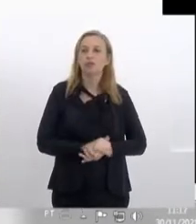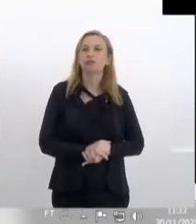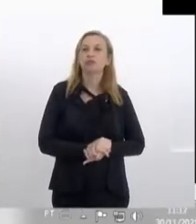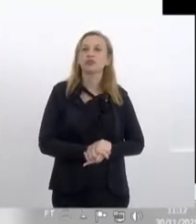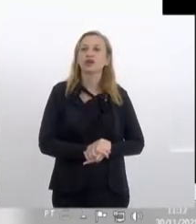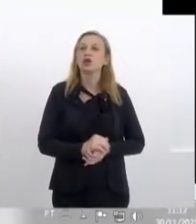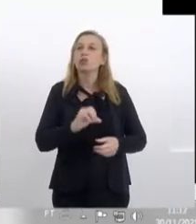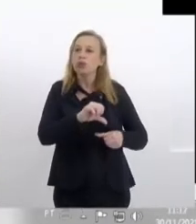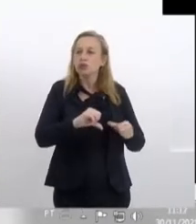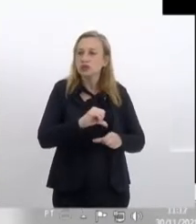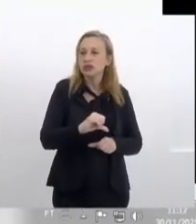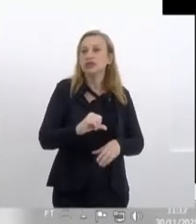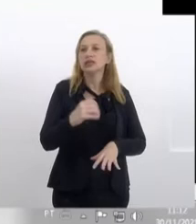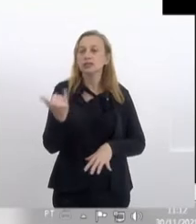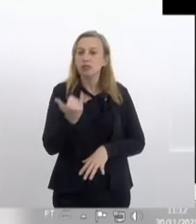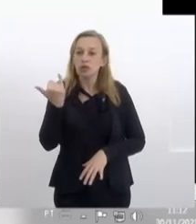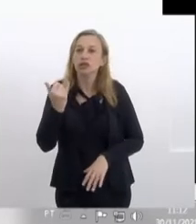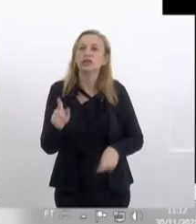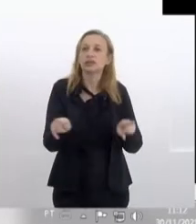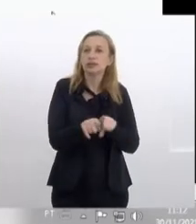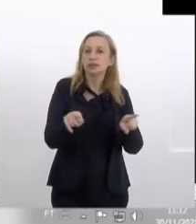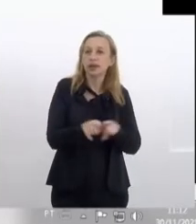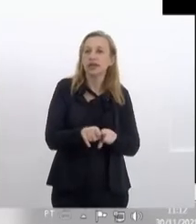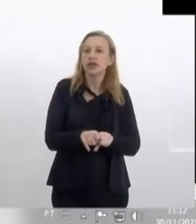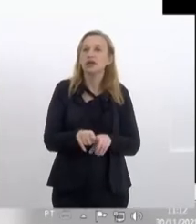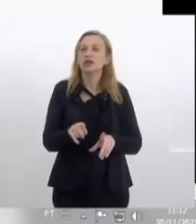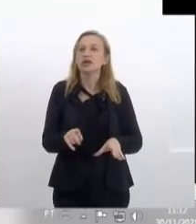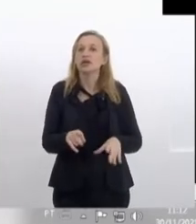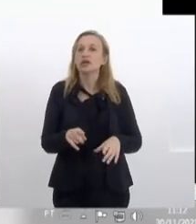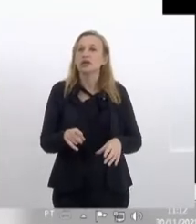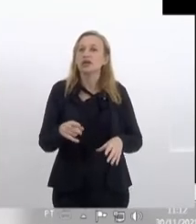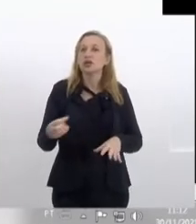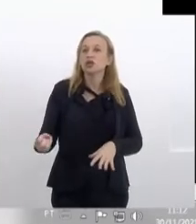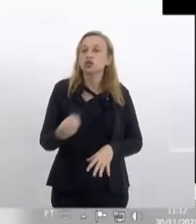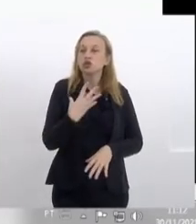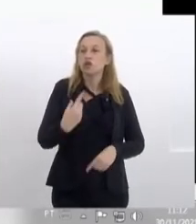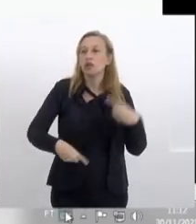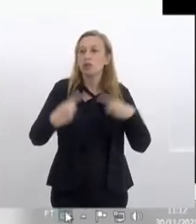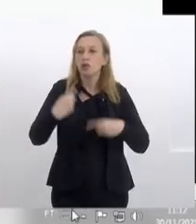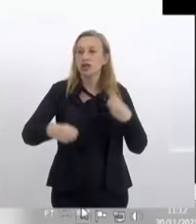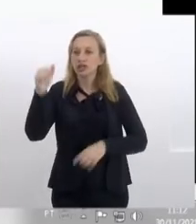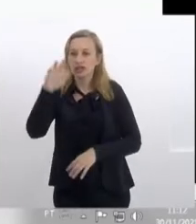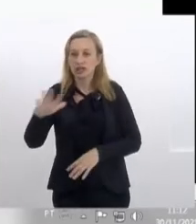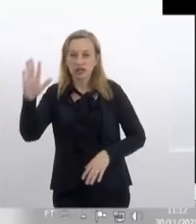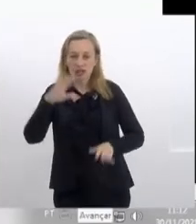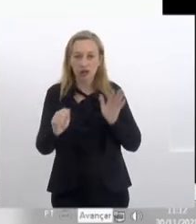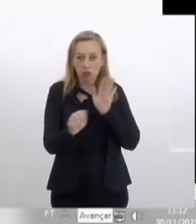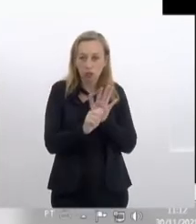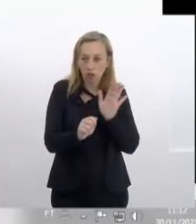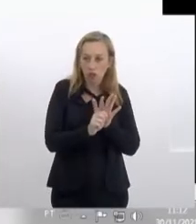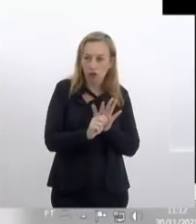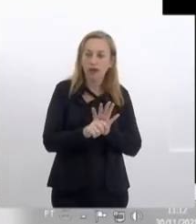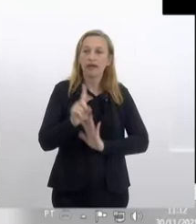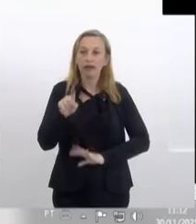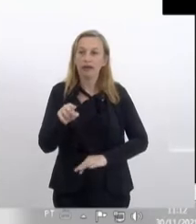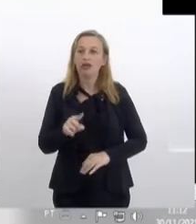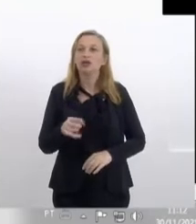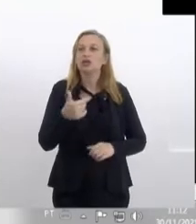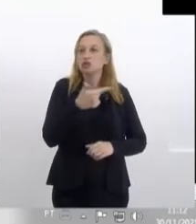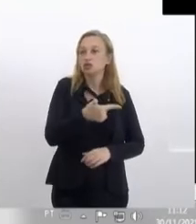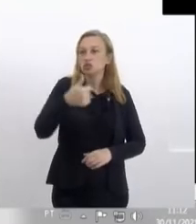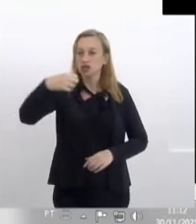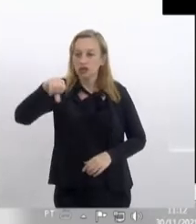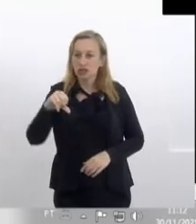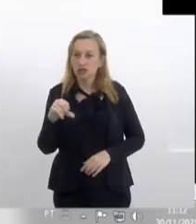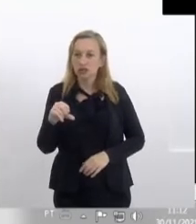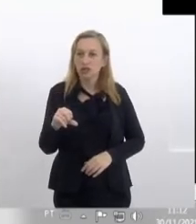E uma mudança importante também foi a publicação da nova Política Nacional sobre Drogas, né, em